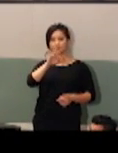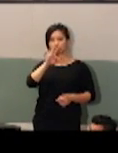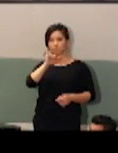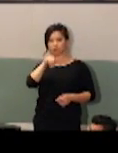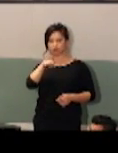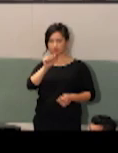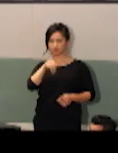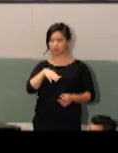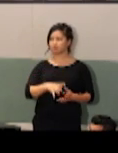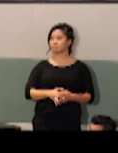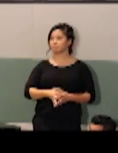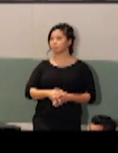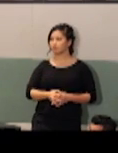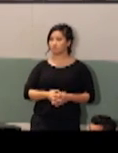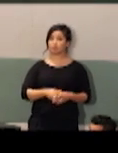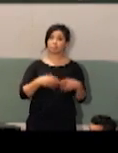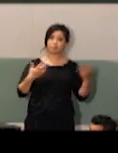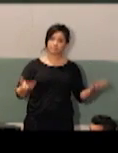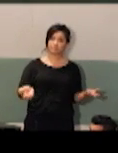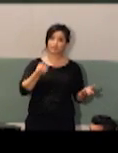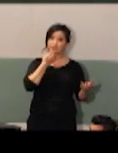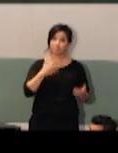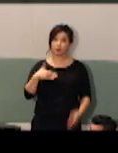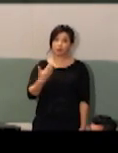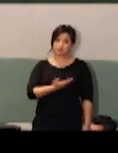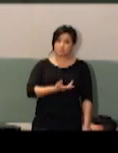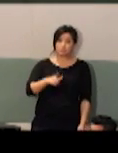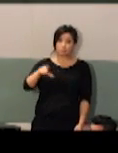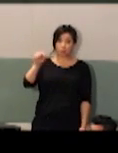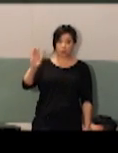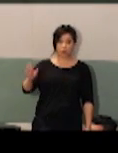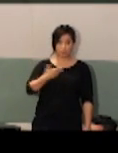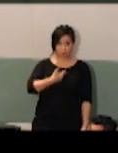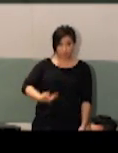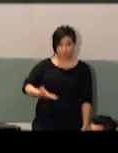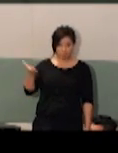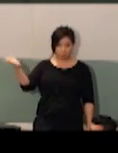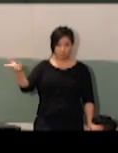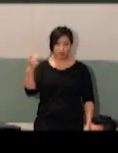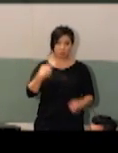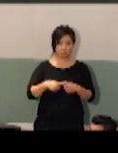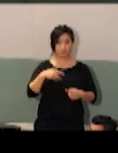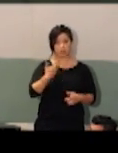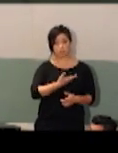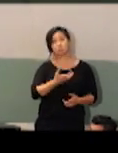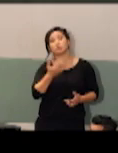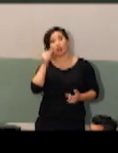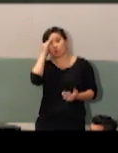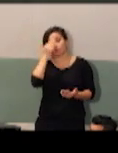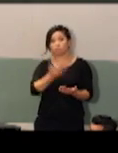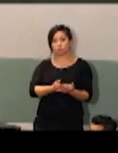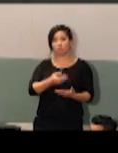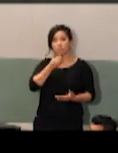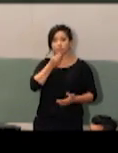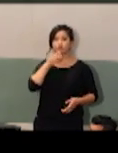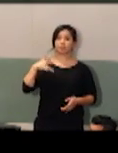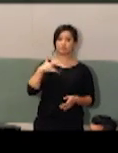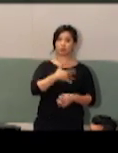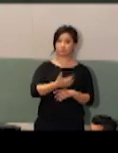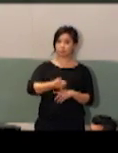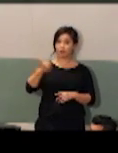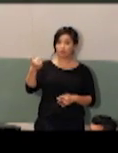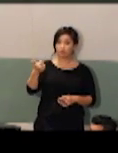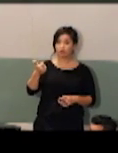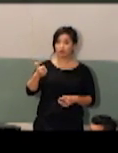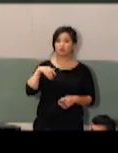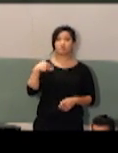atual governo foi eleito para reerguer a saúde. Nós somos 2 milhões e 800 mil pessoas, 26% tem